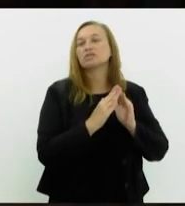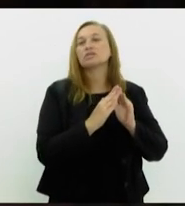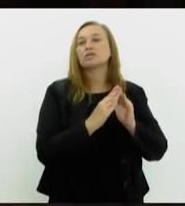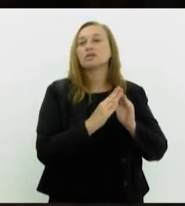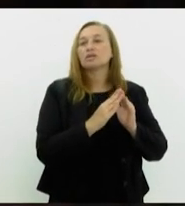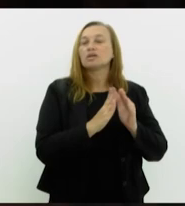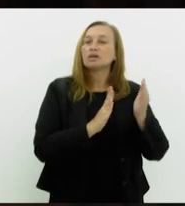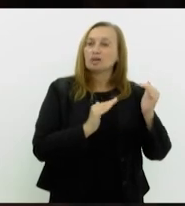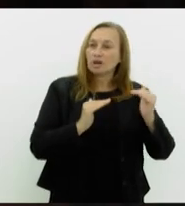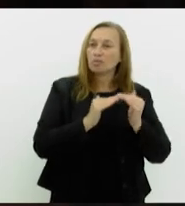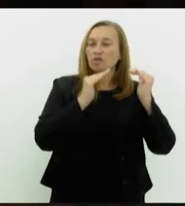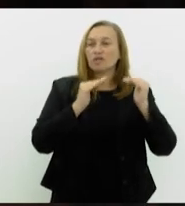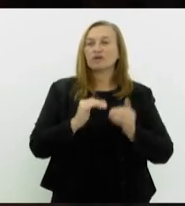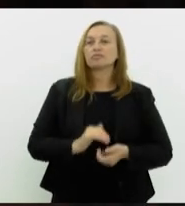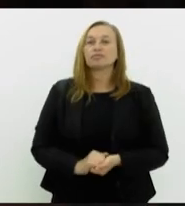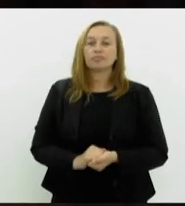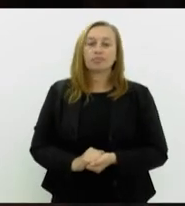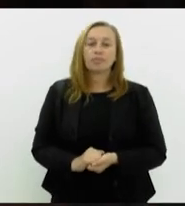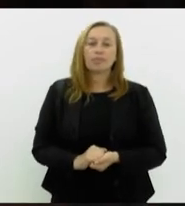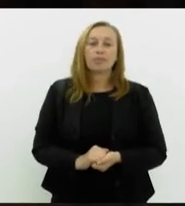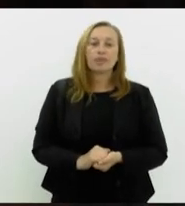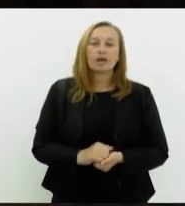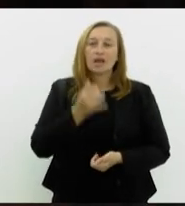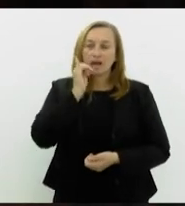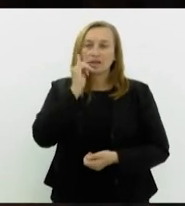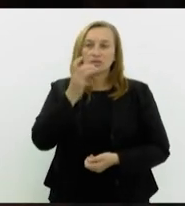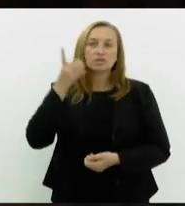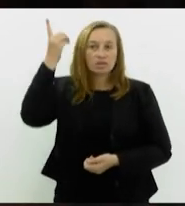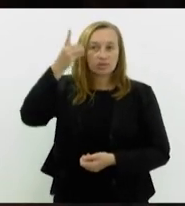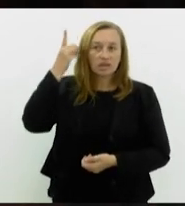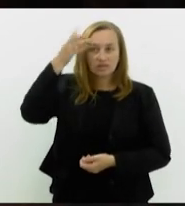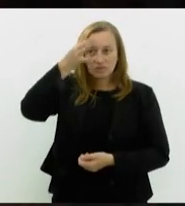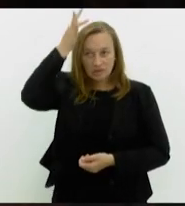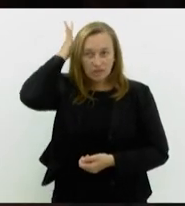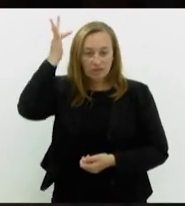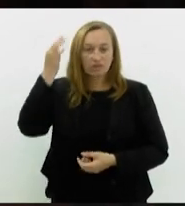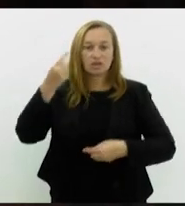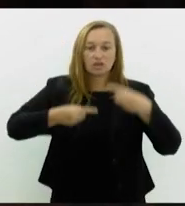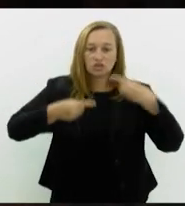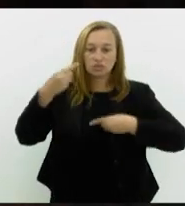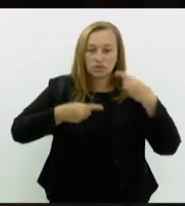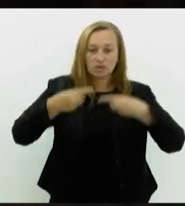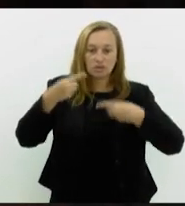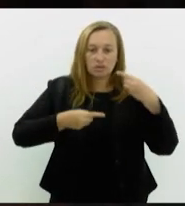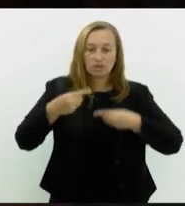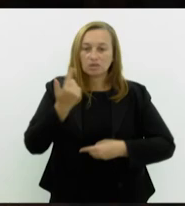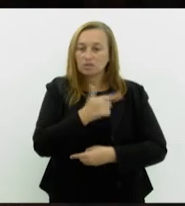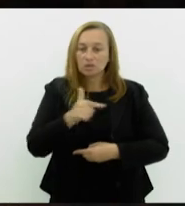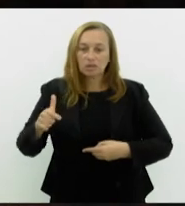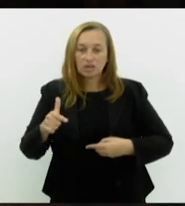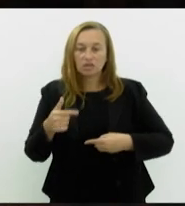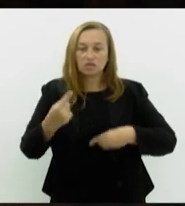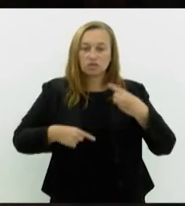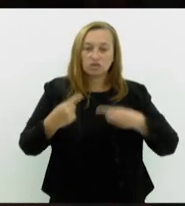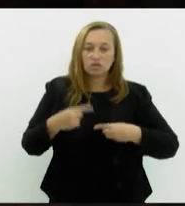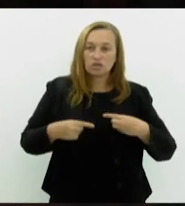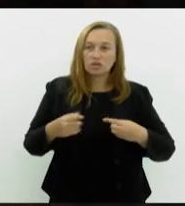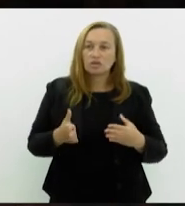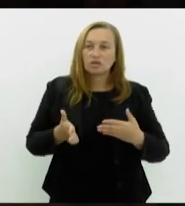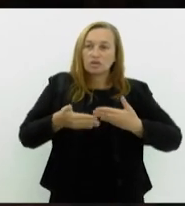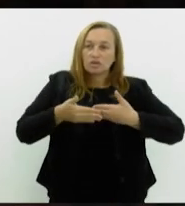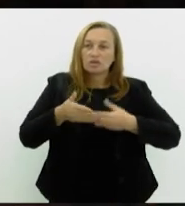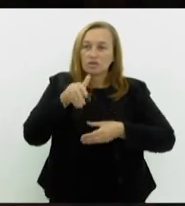Externas, favorável. Relator, deputado Fred Pacheco. Em discussão, não havendo quem queira discutir,